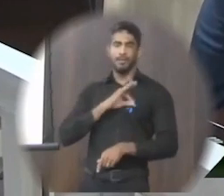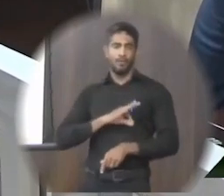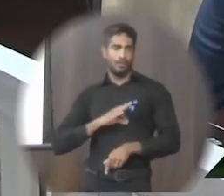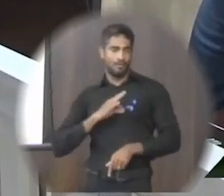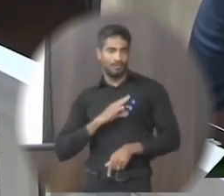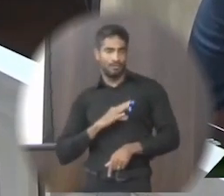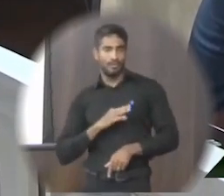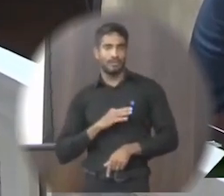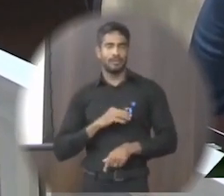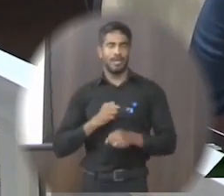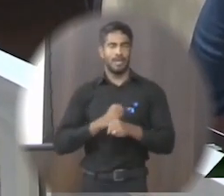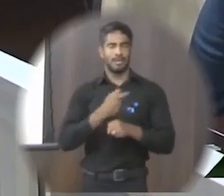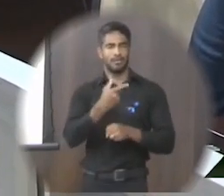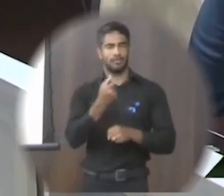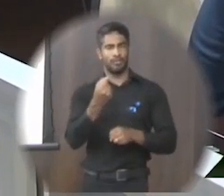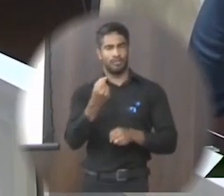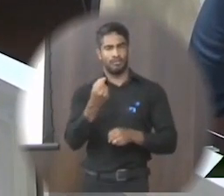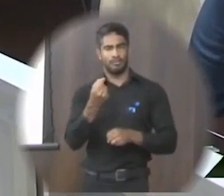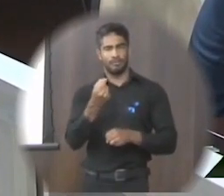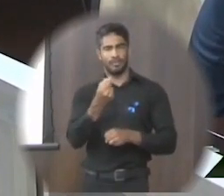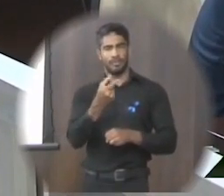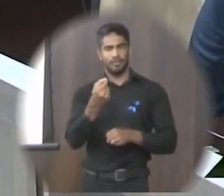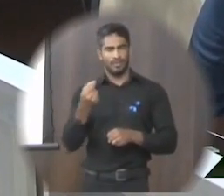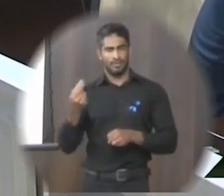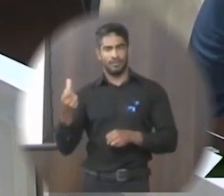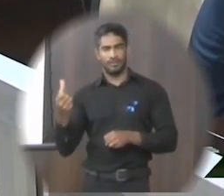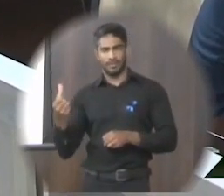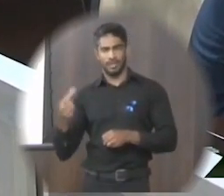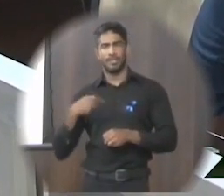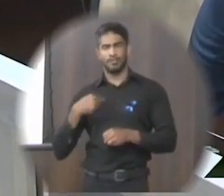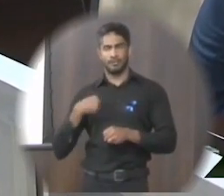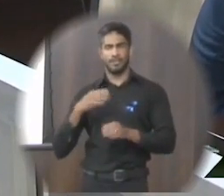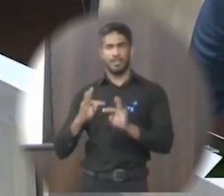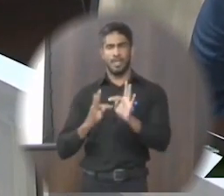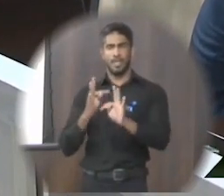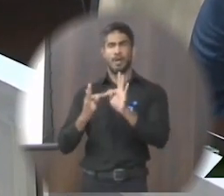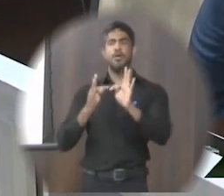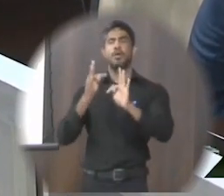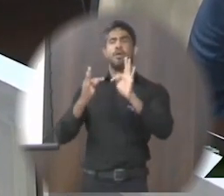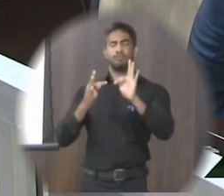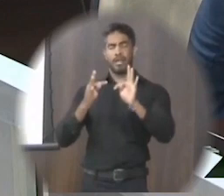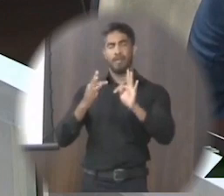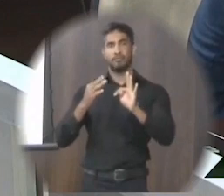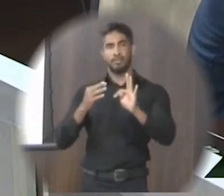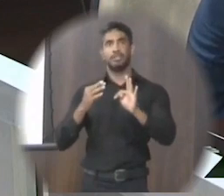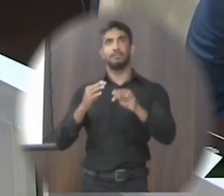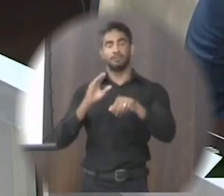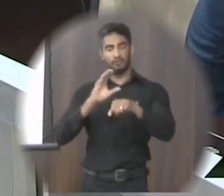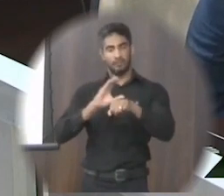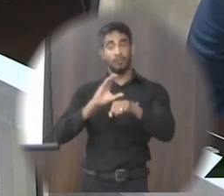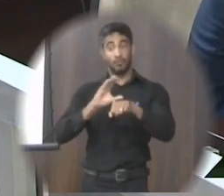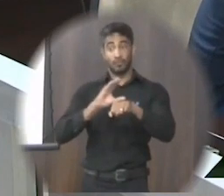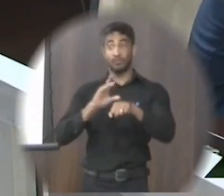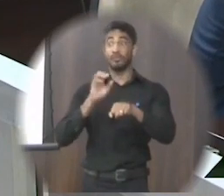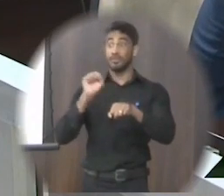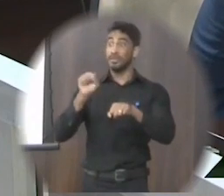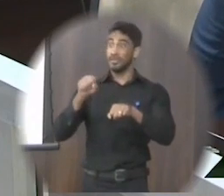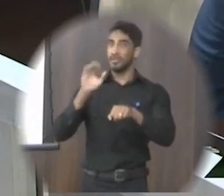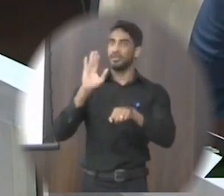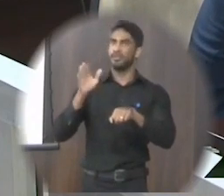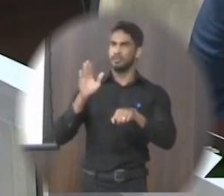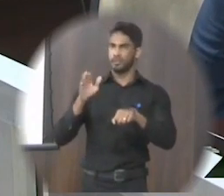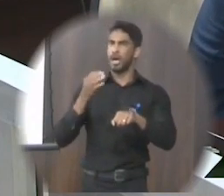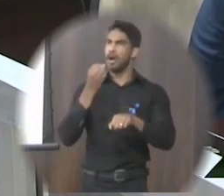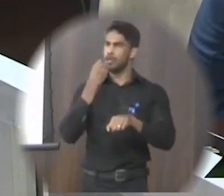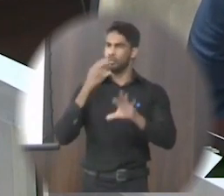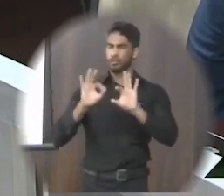Em 2006, também, eu fazia um curso técnico para esse trabalho. A gente teve o privilégio de fazer o curso de brigadista, ministrado muito bem